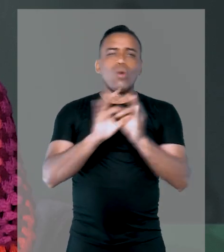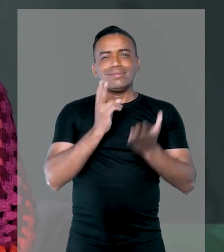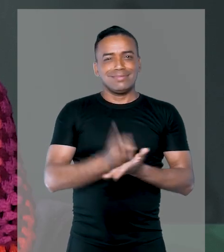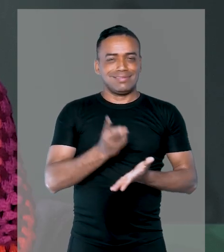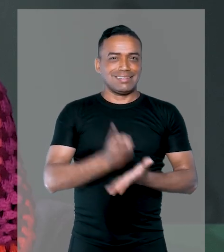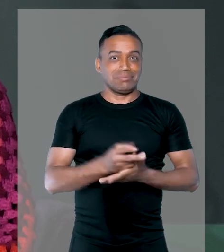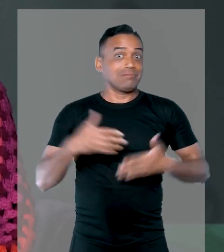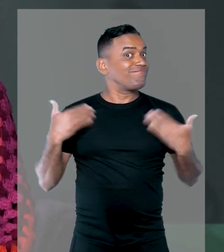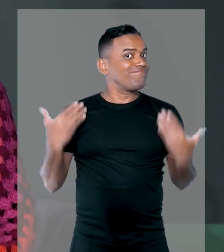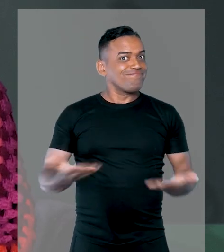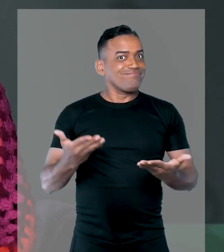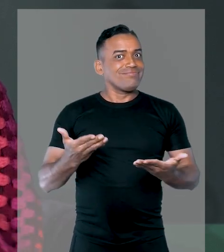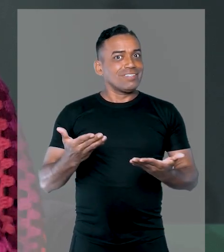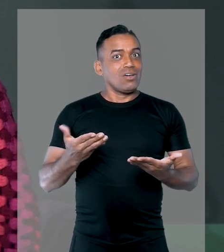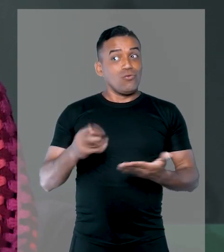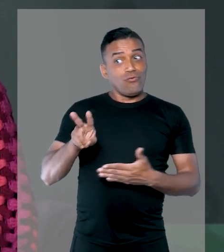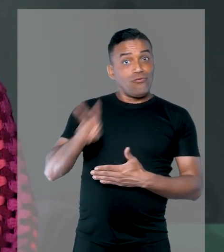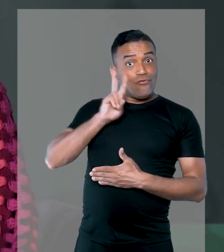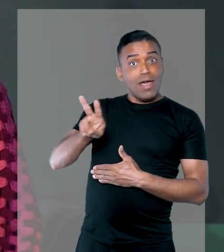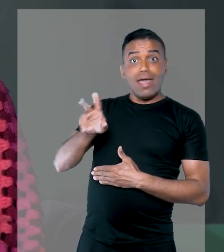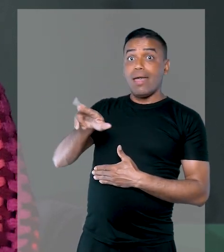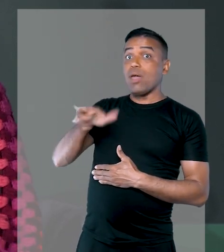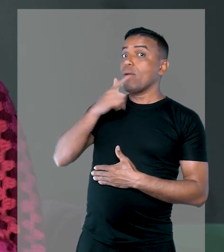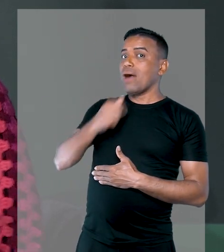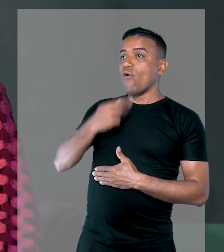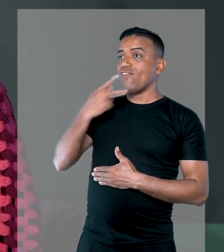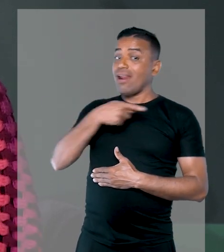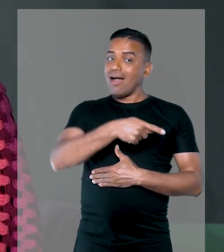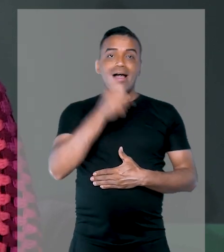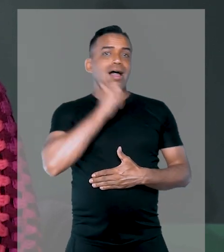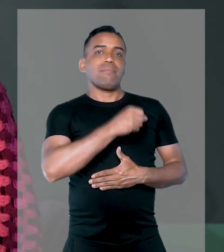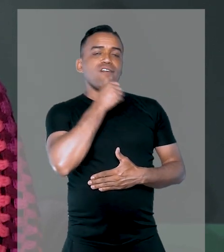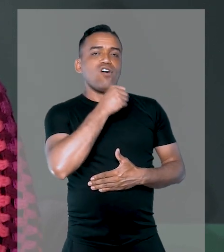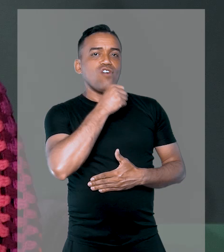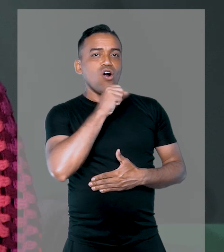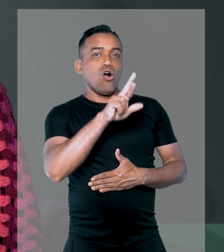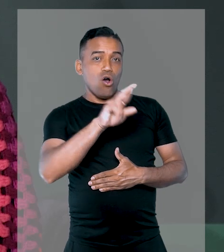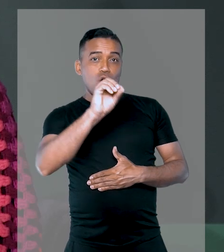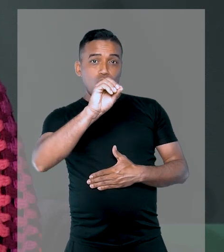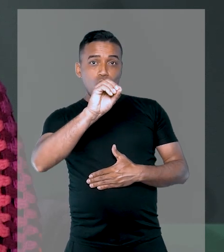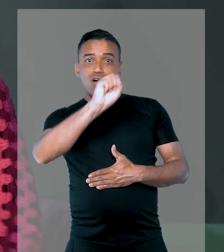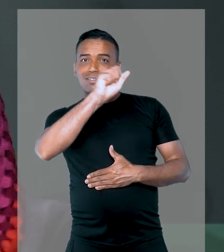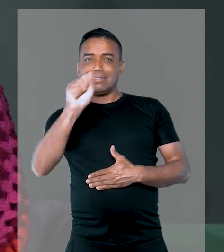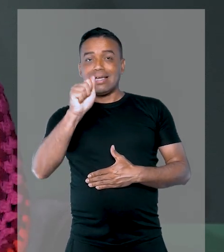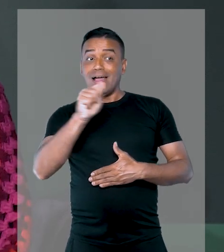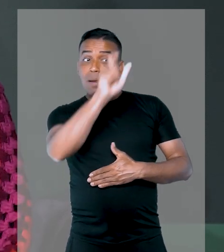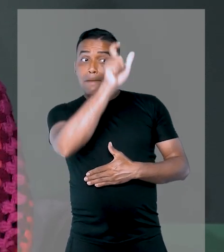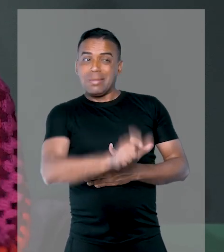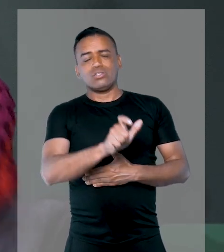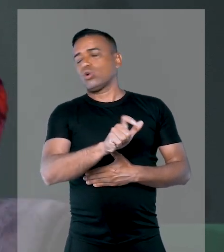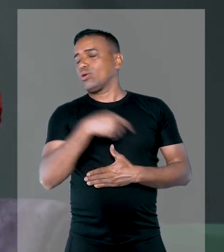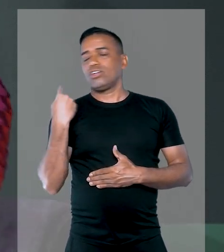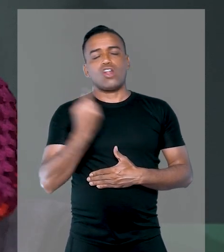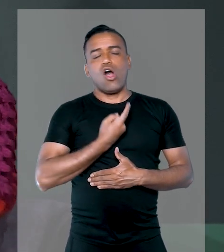Então, assim, ouvir o meu irmão falar sobre a minha avó, que é uma pessoa que